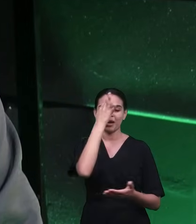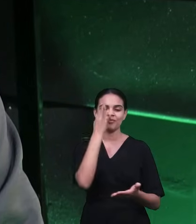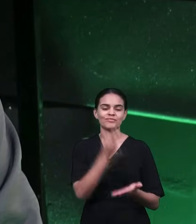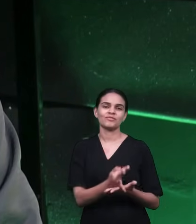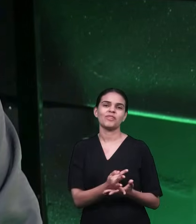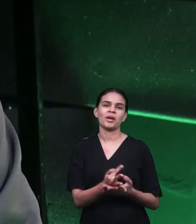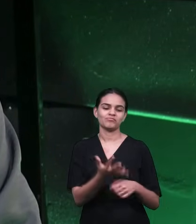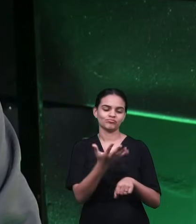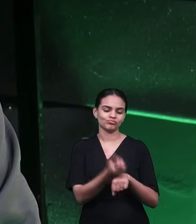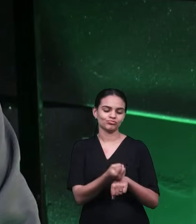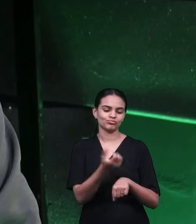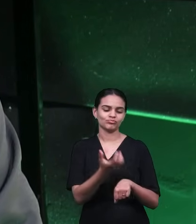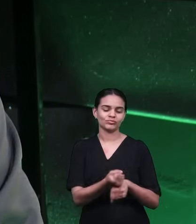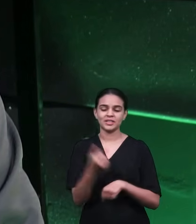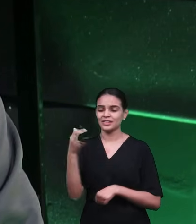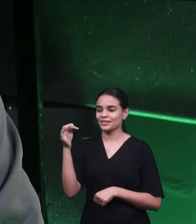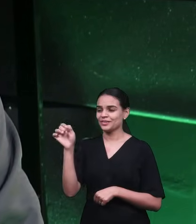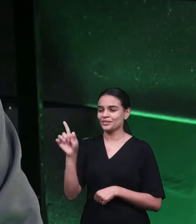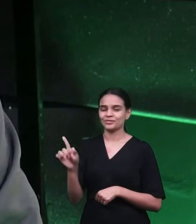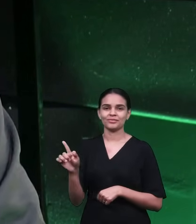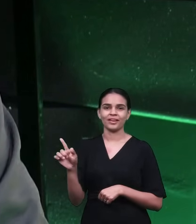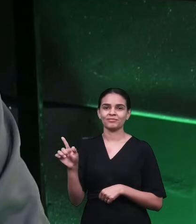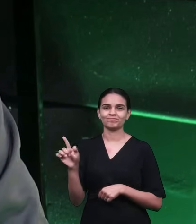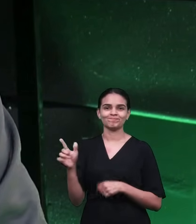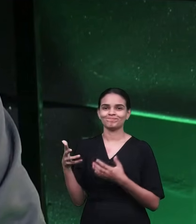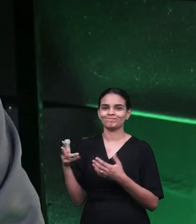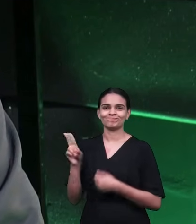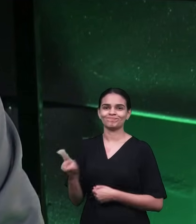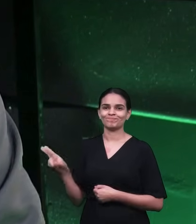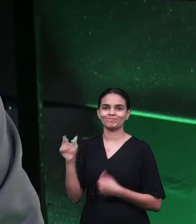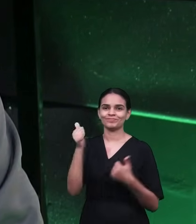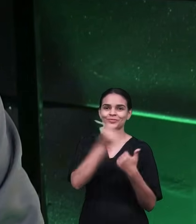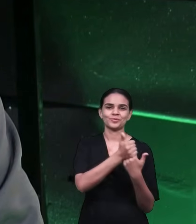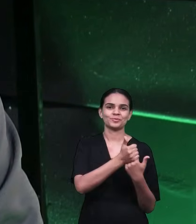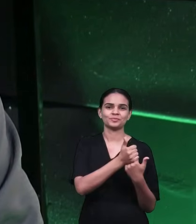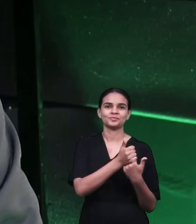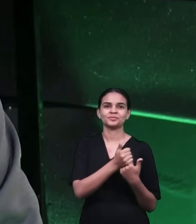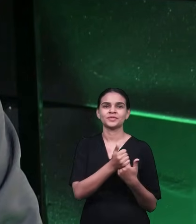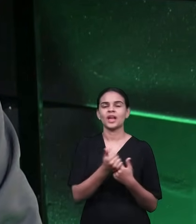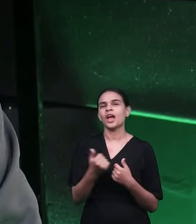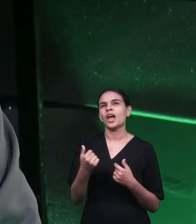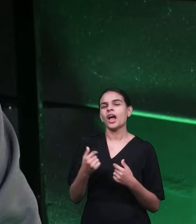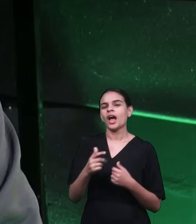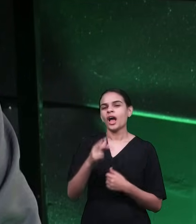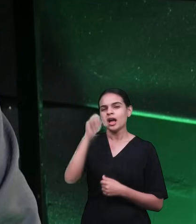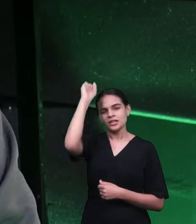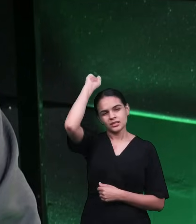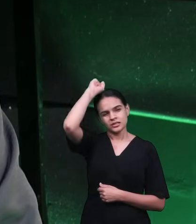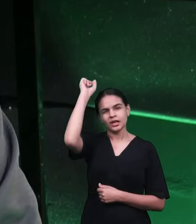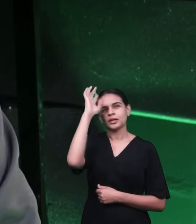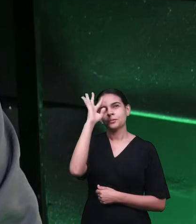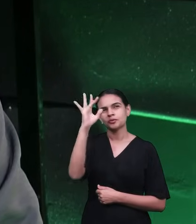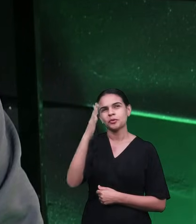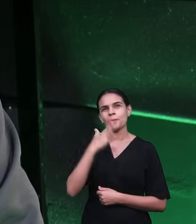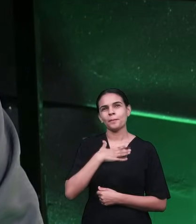uma substituição, porque no racional dela, ela falou assim: olha, meu marido é avançado em idade, eu sou avançada